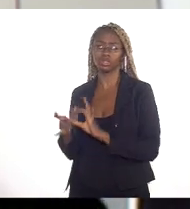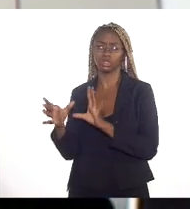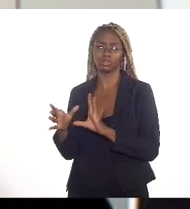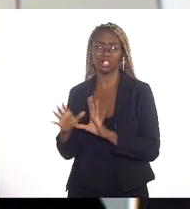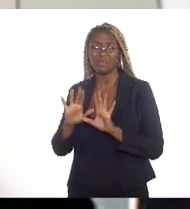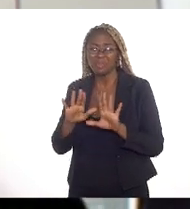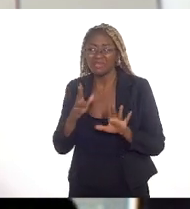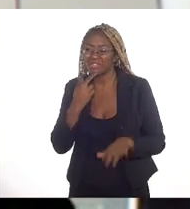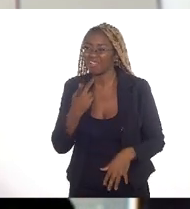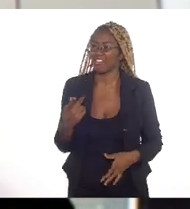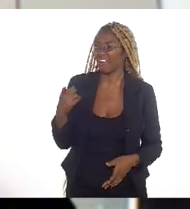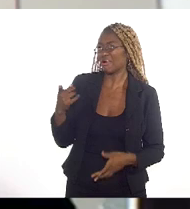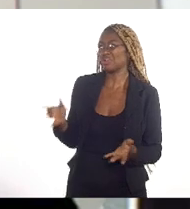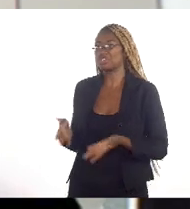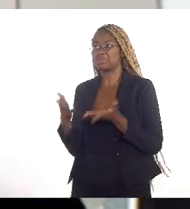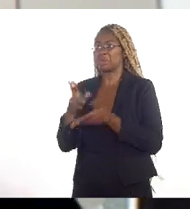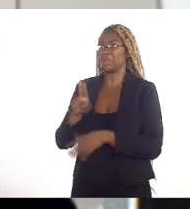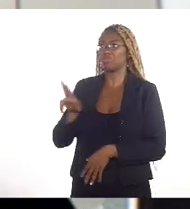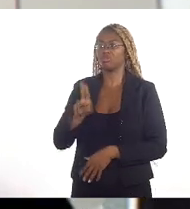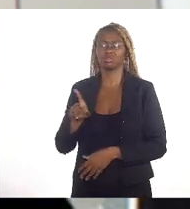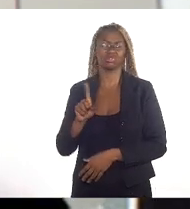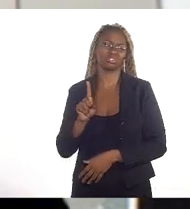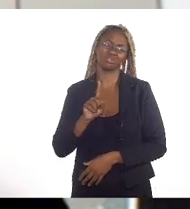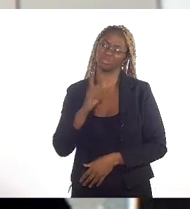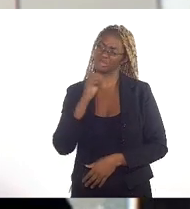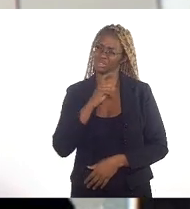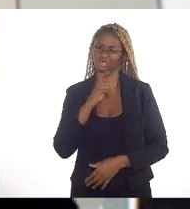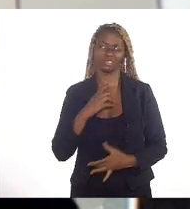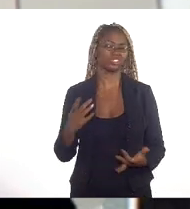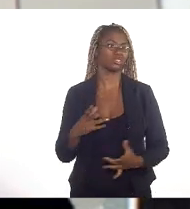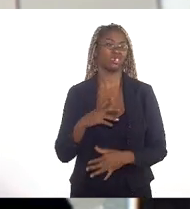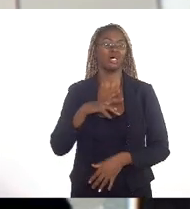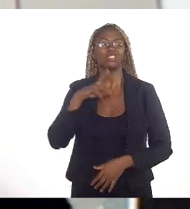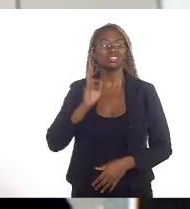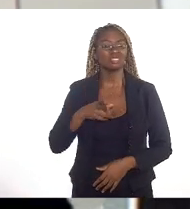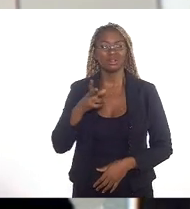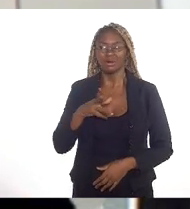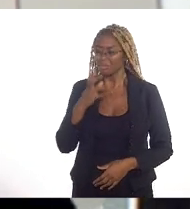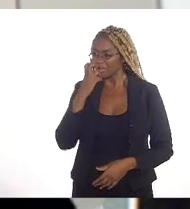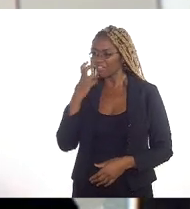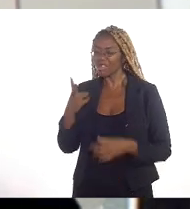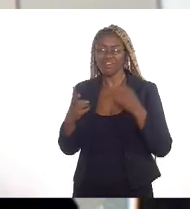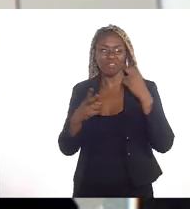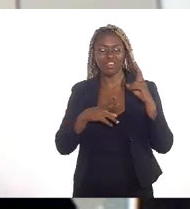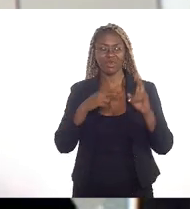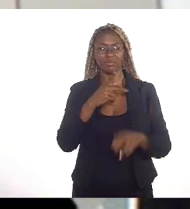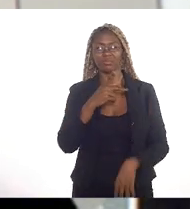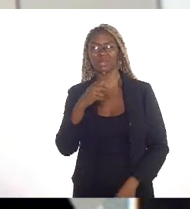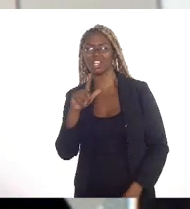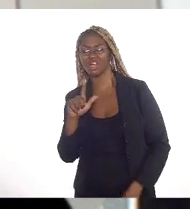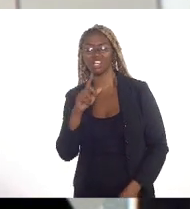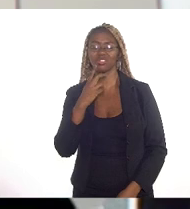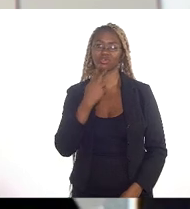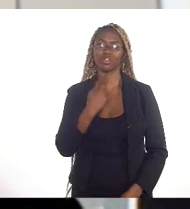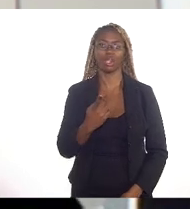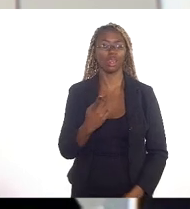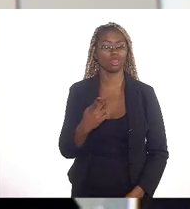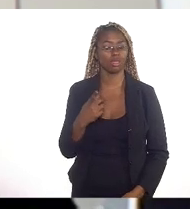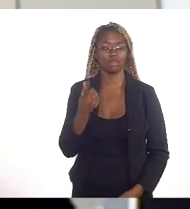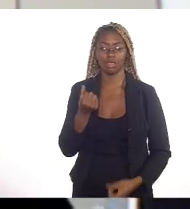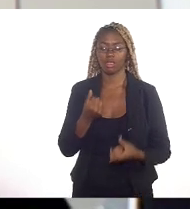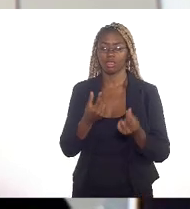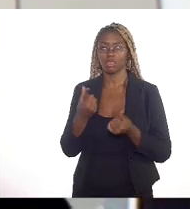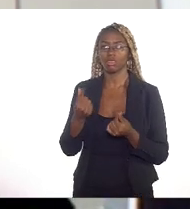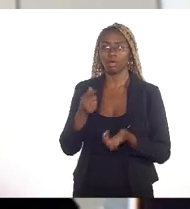mentira, né? É mentira. A gente aqui nessa casa várias vezes tem se deparado, por exemplo, com projetos sobre a questão de tributação